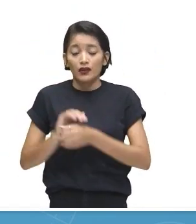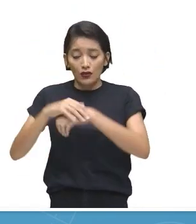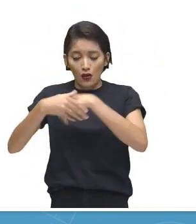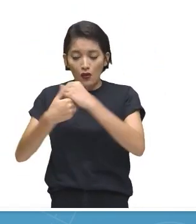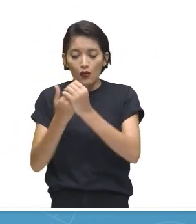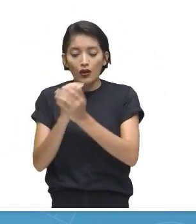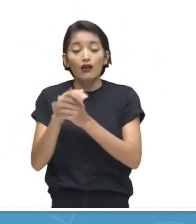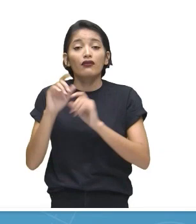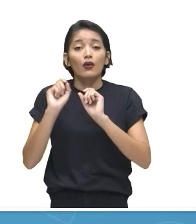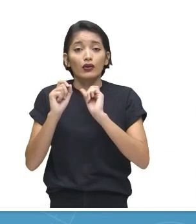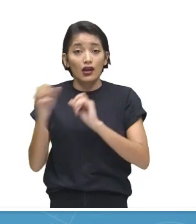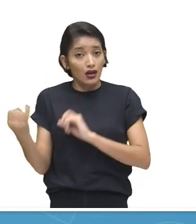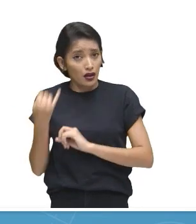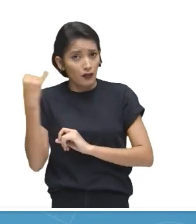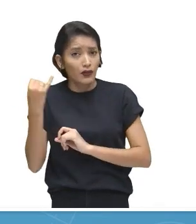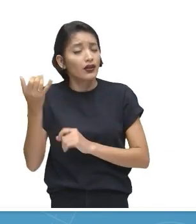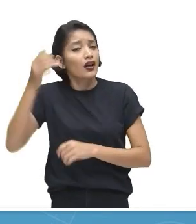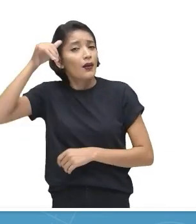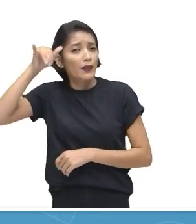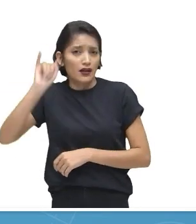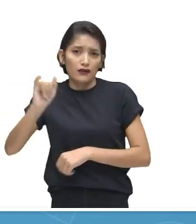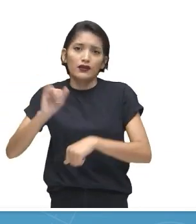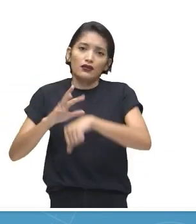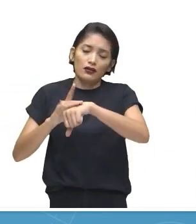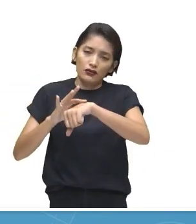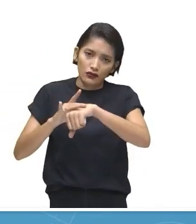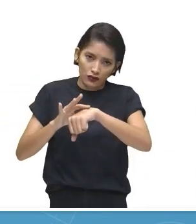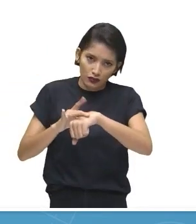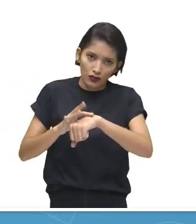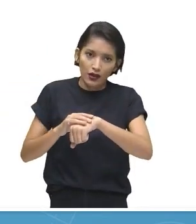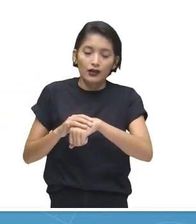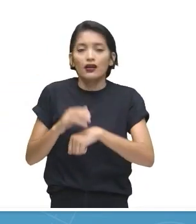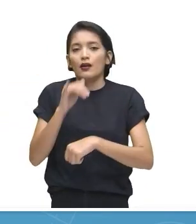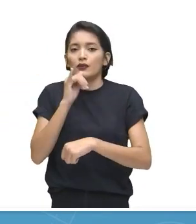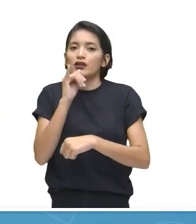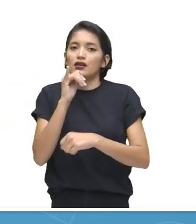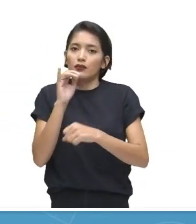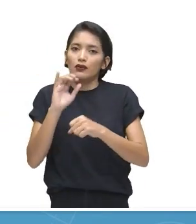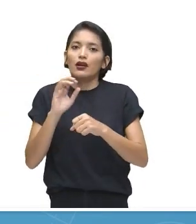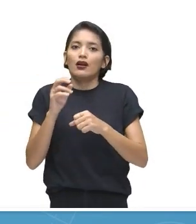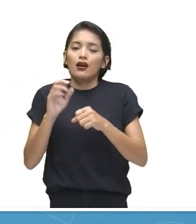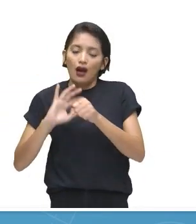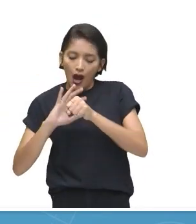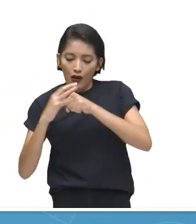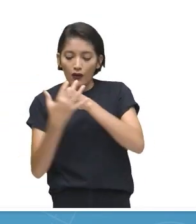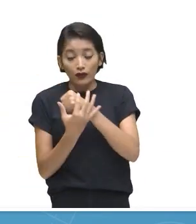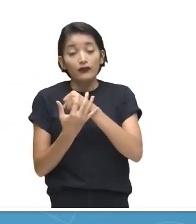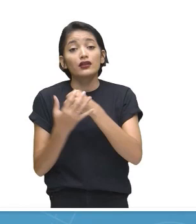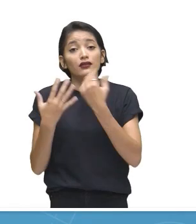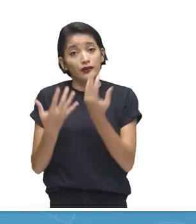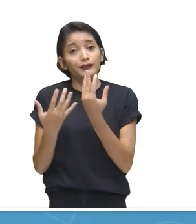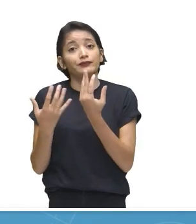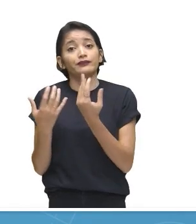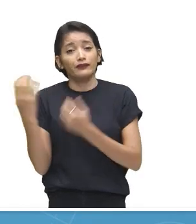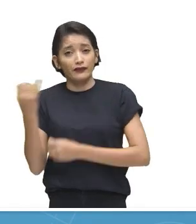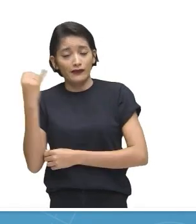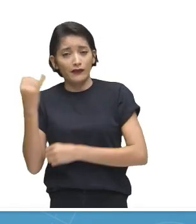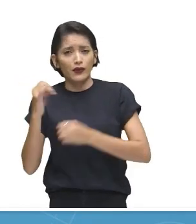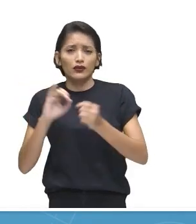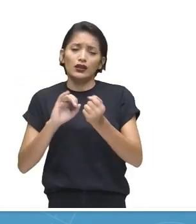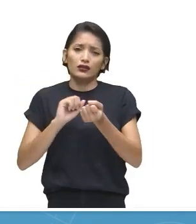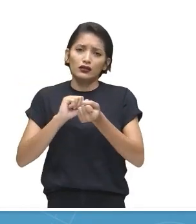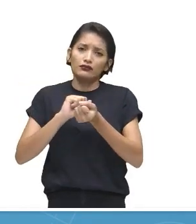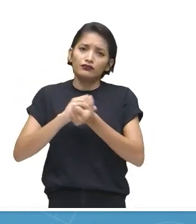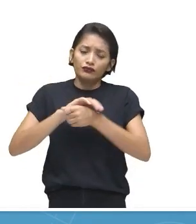das mãos é muito importante para a gente evitar diversas doenças, como a Covid, né? Então é importante também a gente lavar o couro cabeludo para evitar